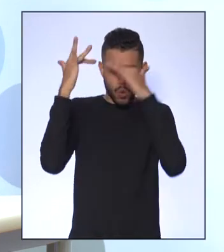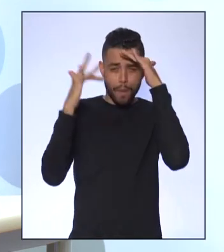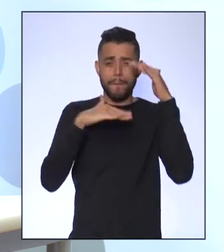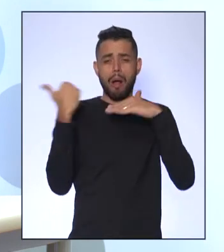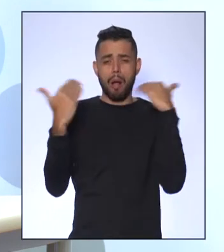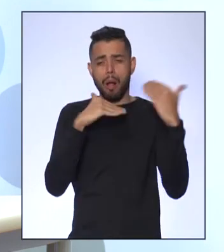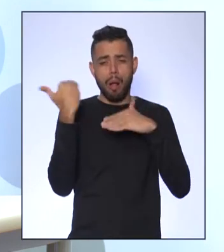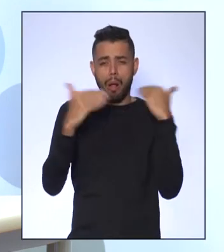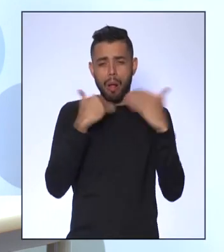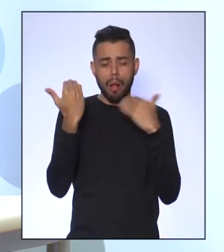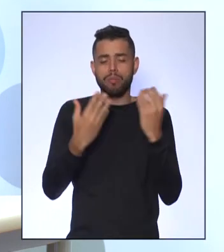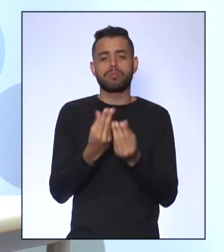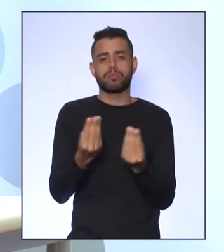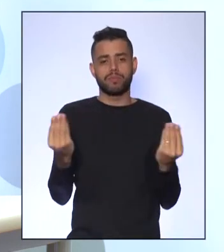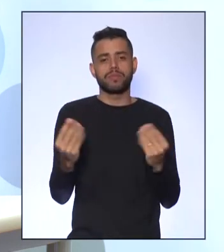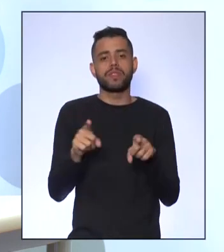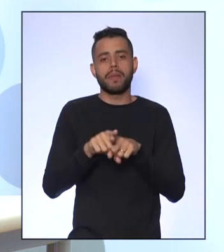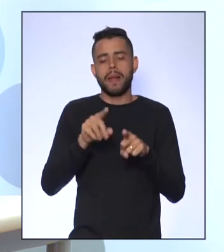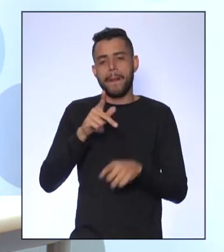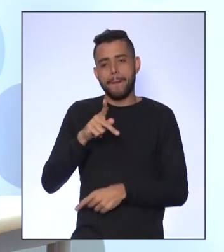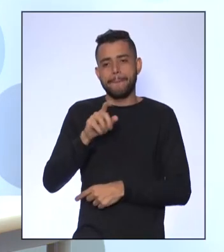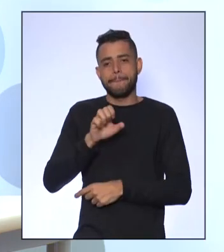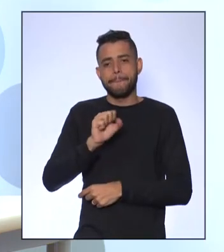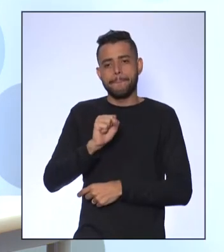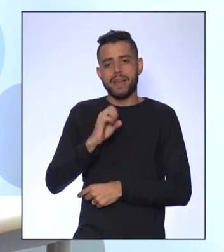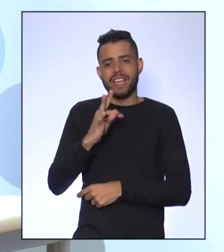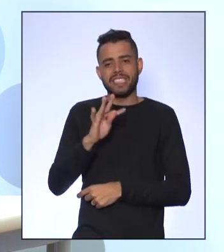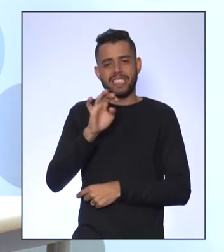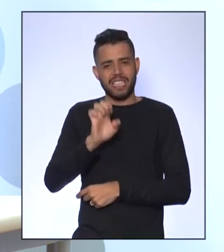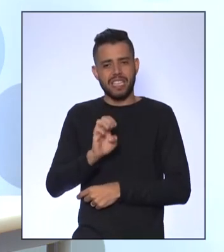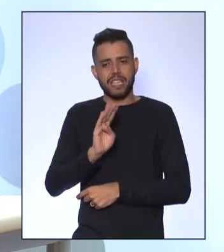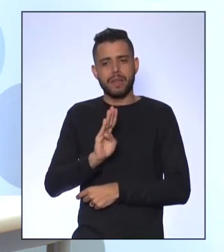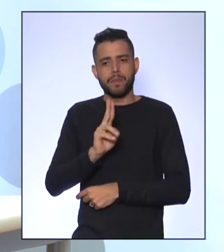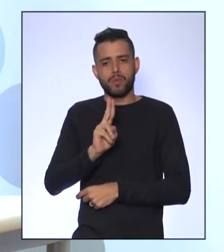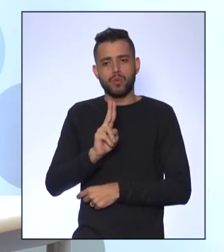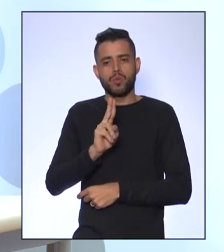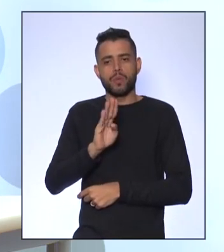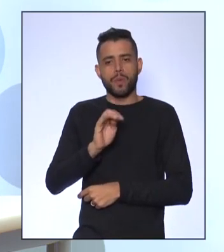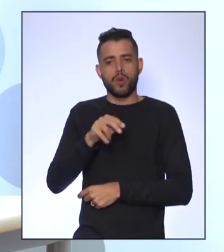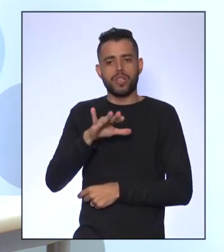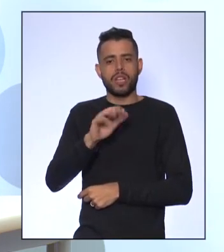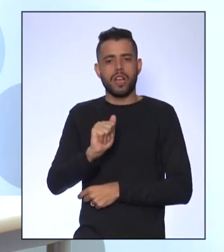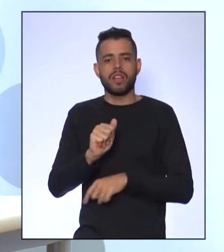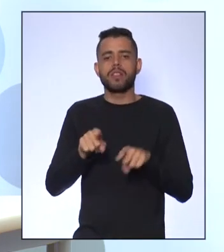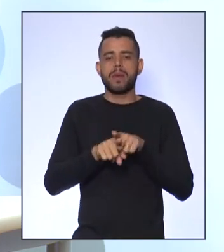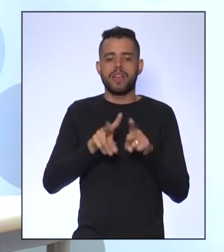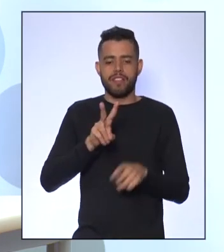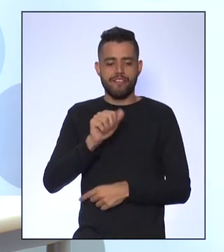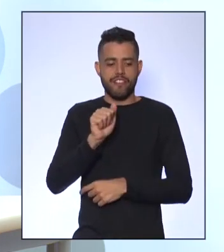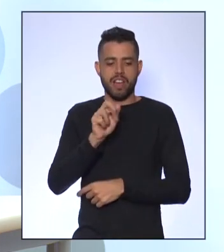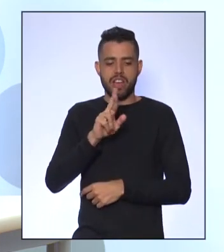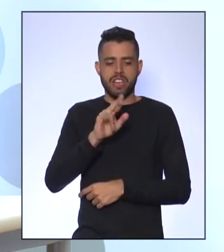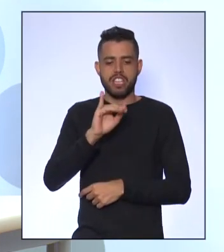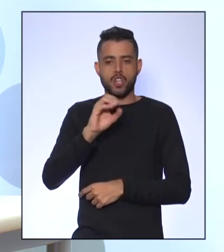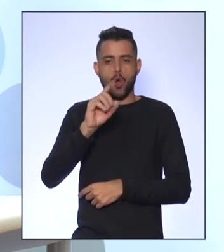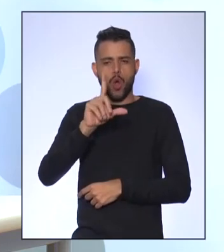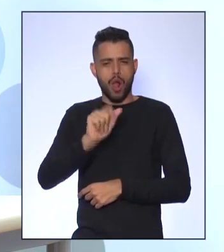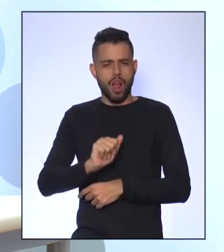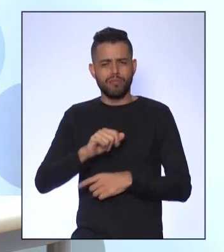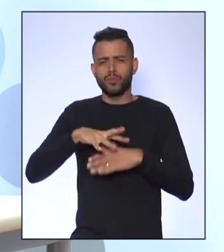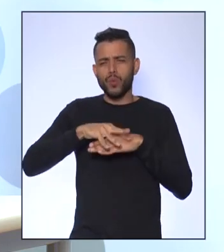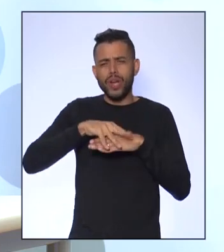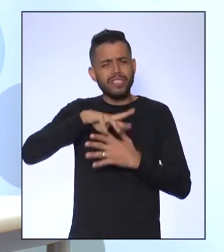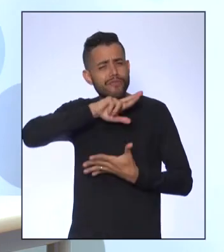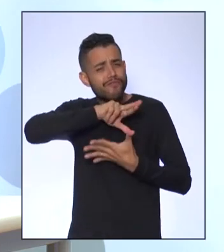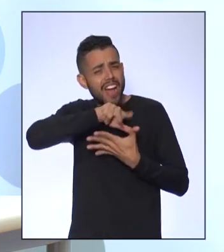teve a peste bubônica, a chamada bexiga, que na verdade é a varíola. Essas foram todas doenças que